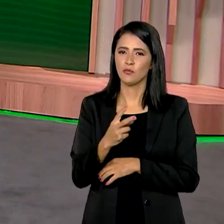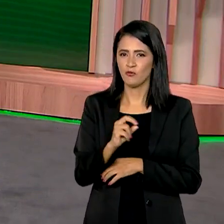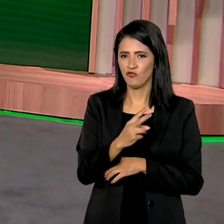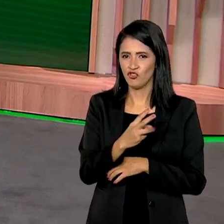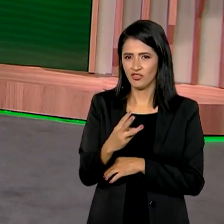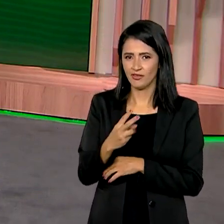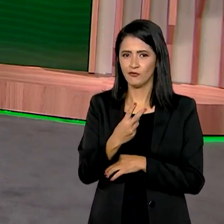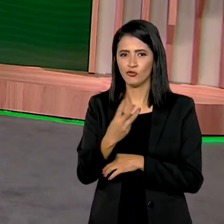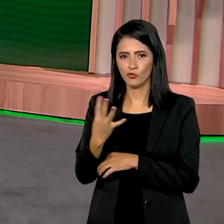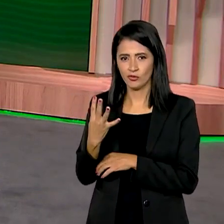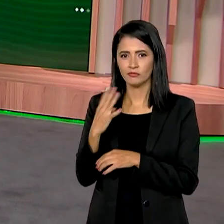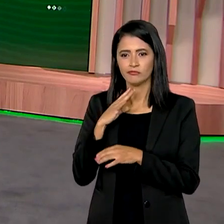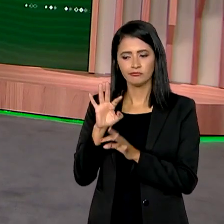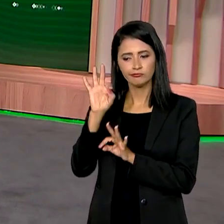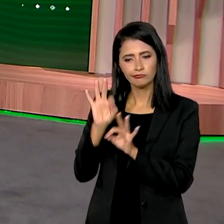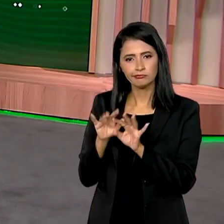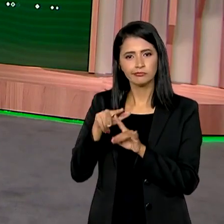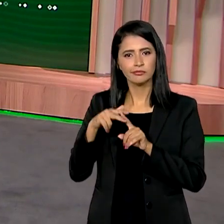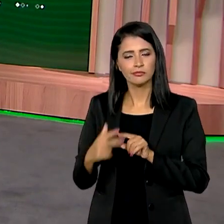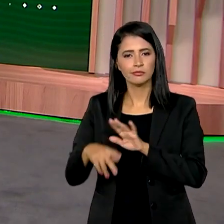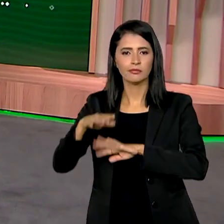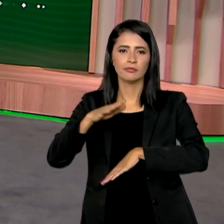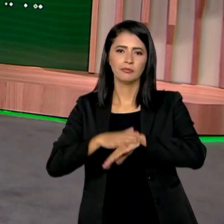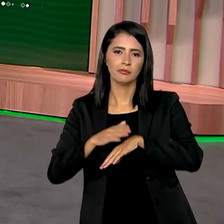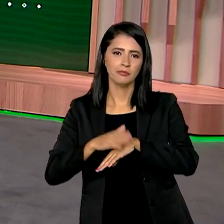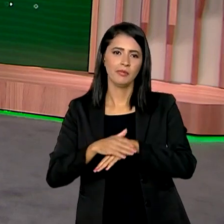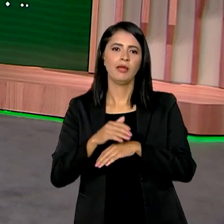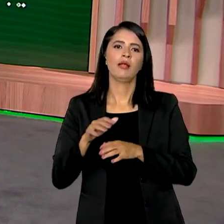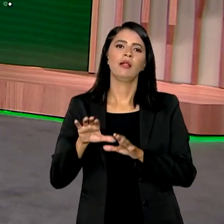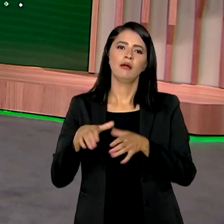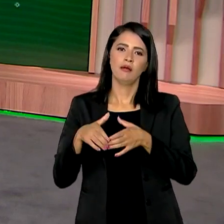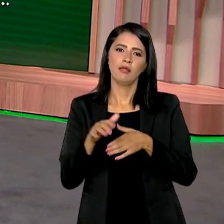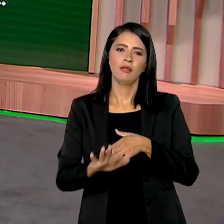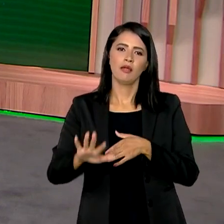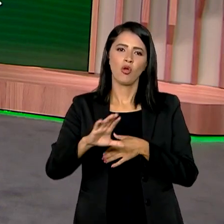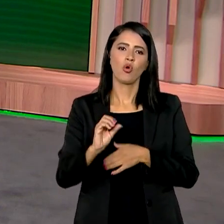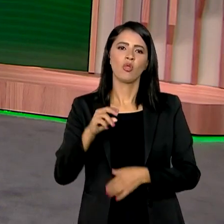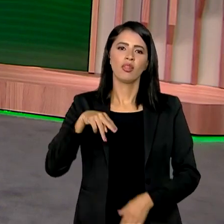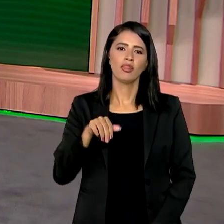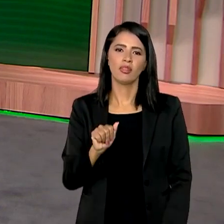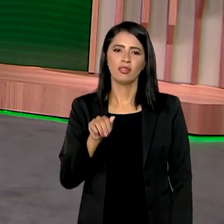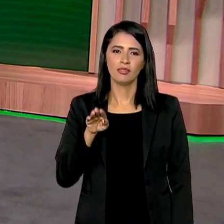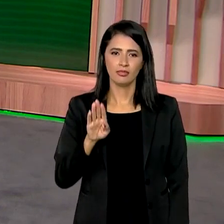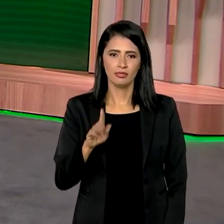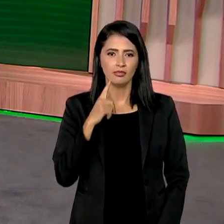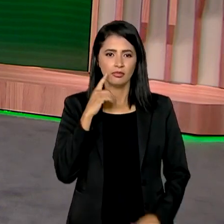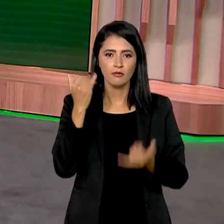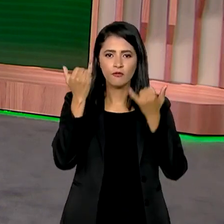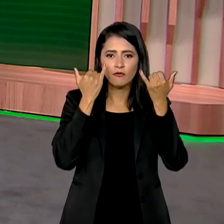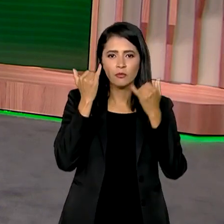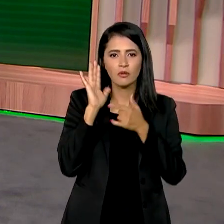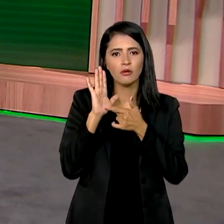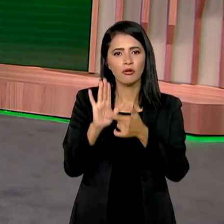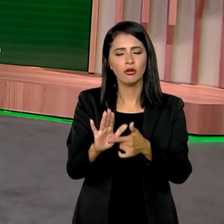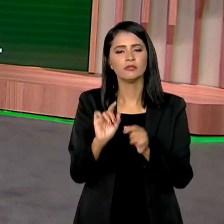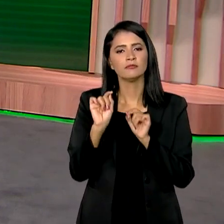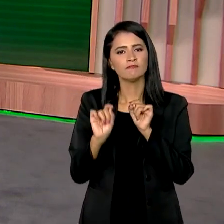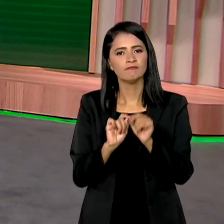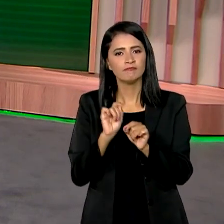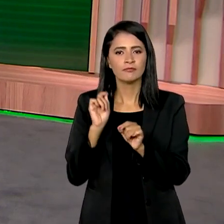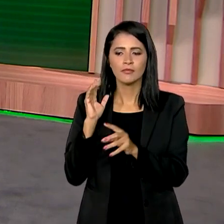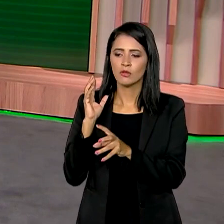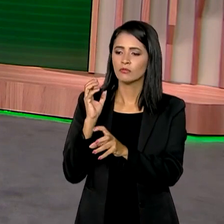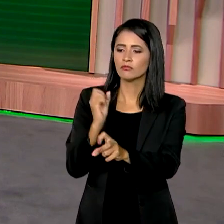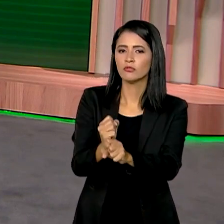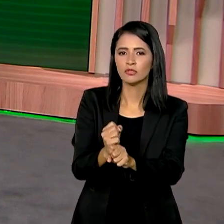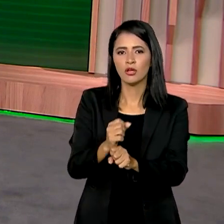2023-2024 foram ajustadas pela Companhia Nacional de Abastecimento, a Conab. Os dados apontam que a produção deverá atingir